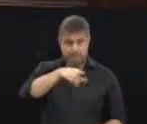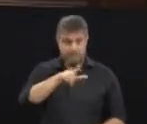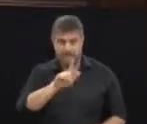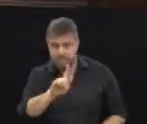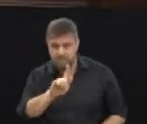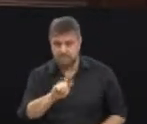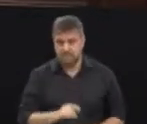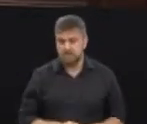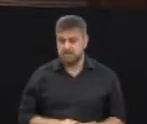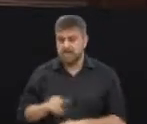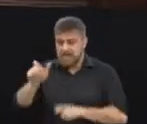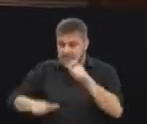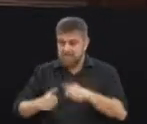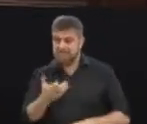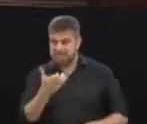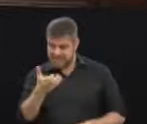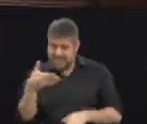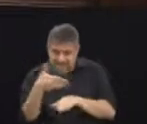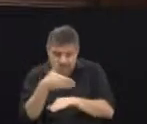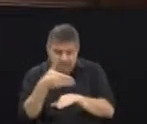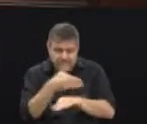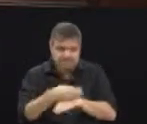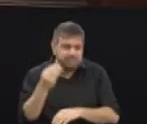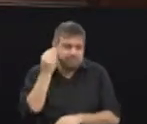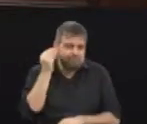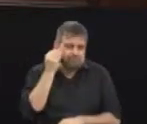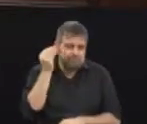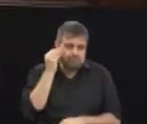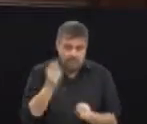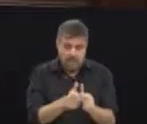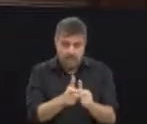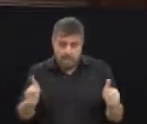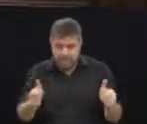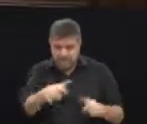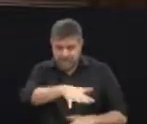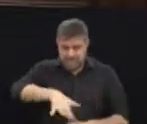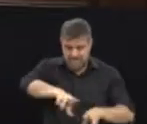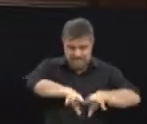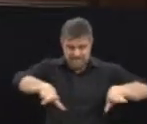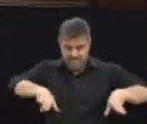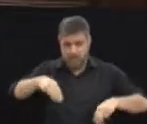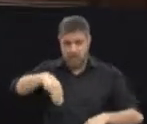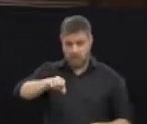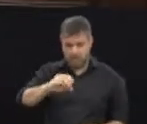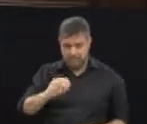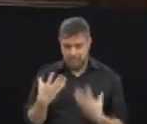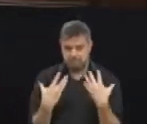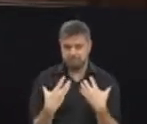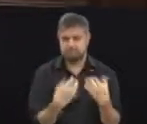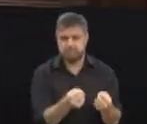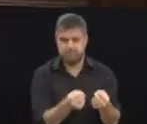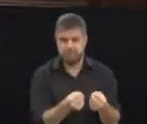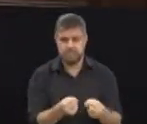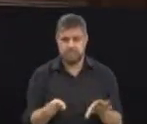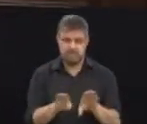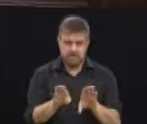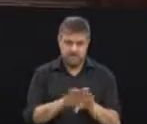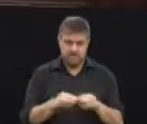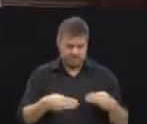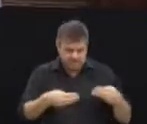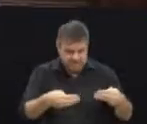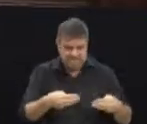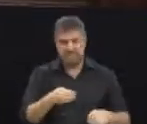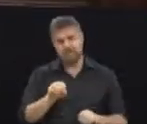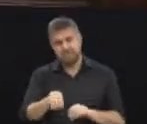do Mário Gatti é extremamente procurada, conceituada, e elas, na maioria das vezes, nas especialidades, elas são credenciadas nas especialidades